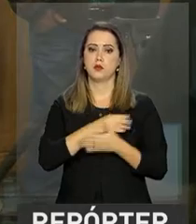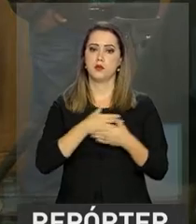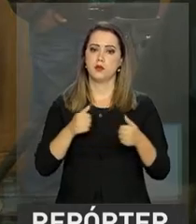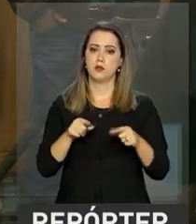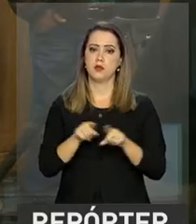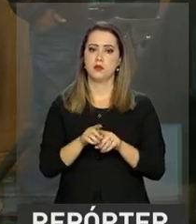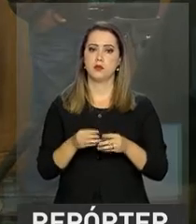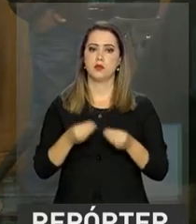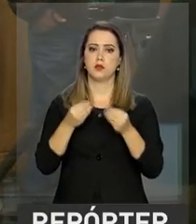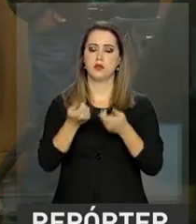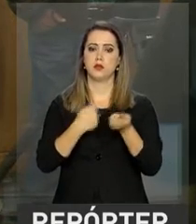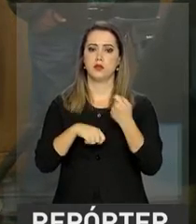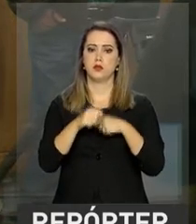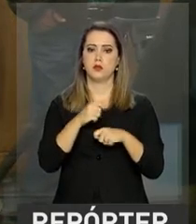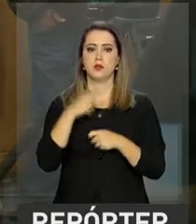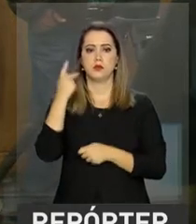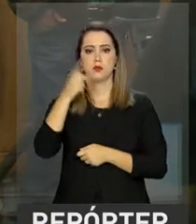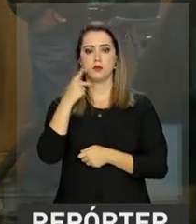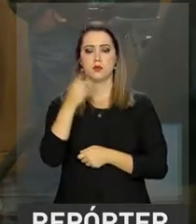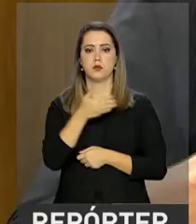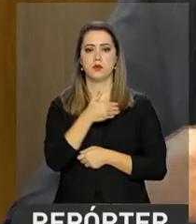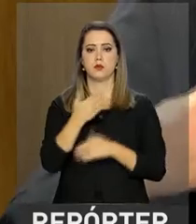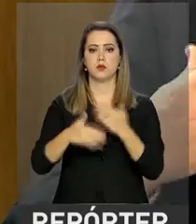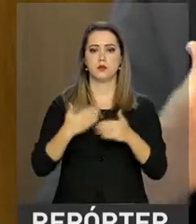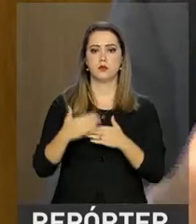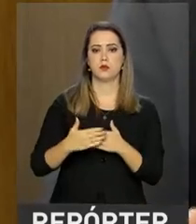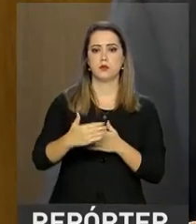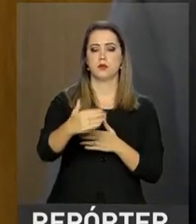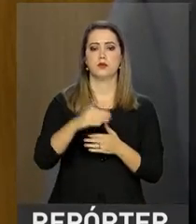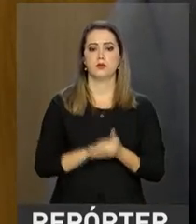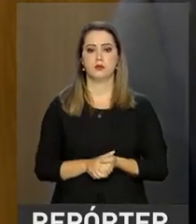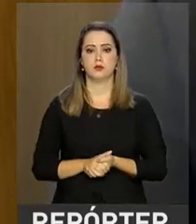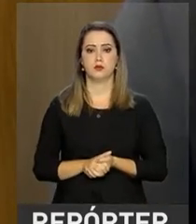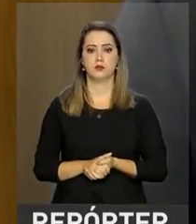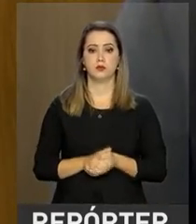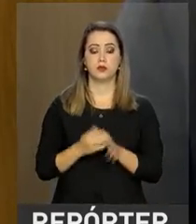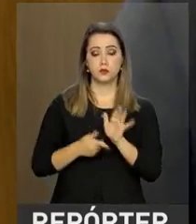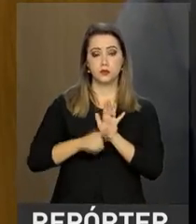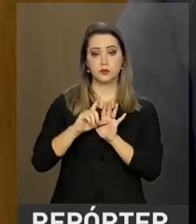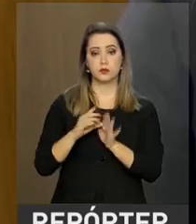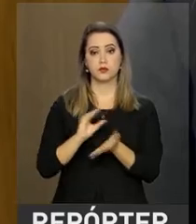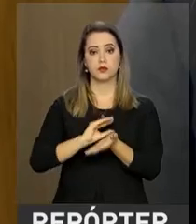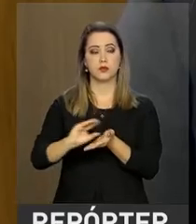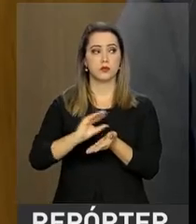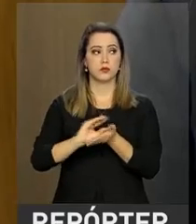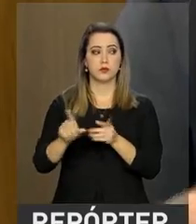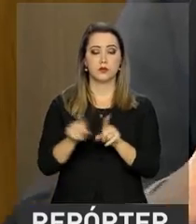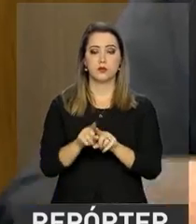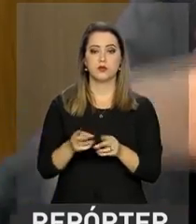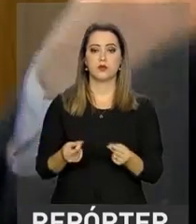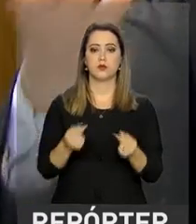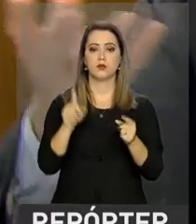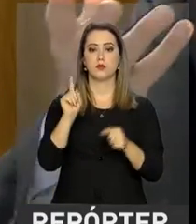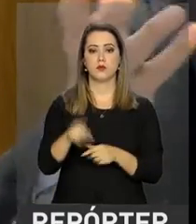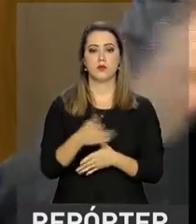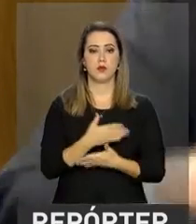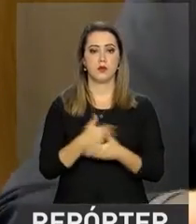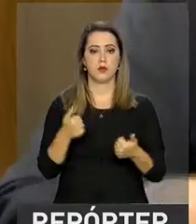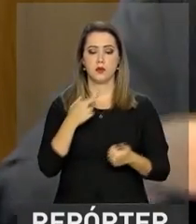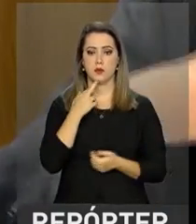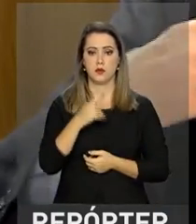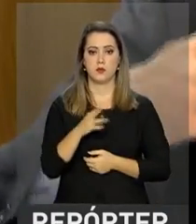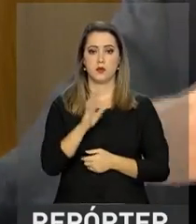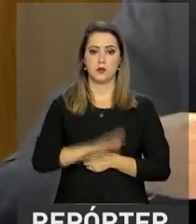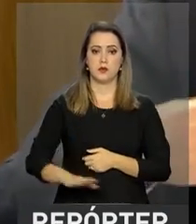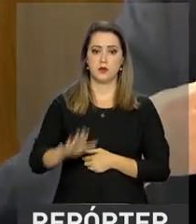uma economia em políticas públicas ao longo dos anos quanto mais cedo se investe no desenvolvimento humano melhor o resultado essa